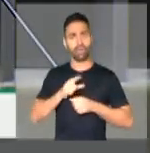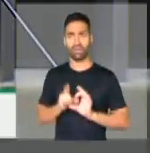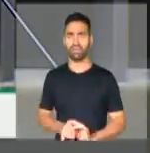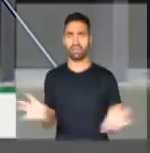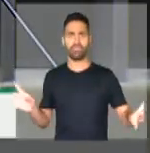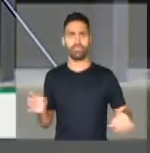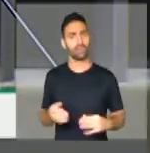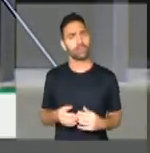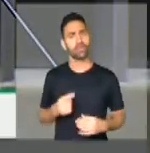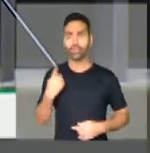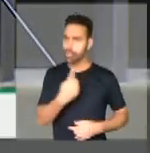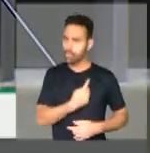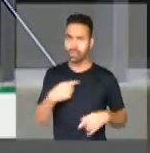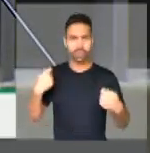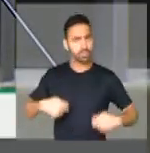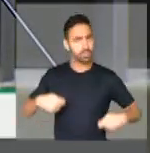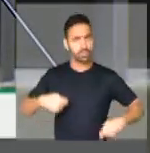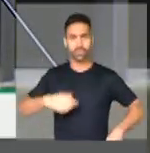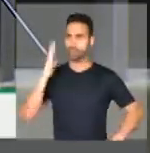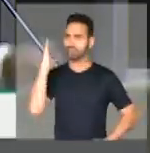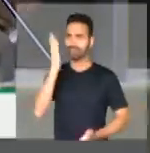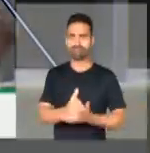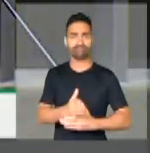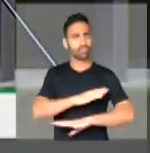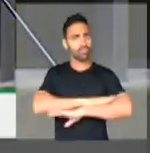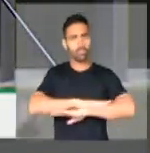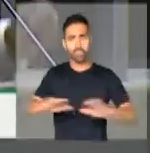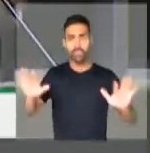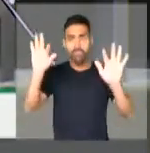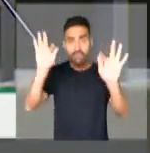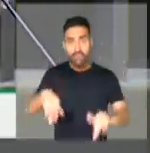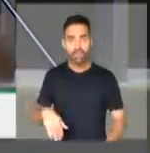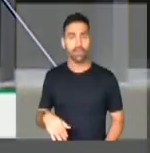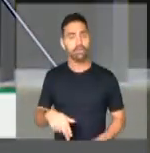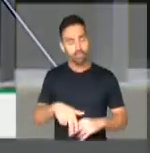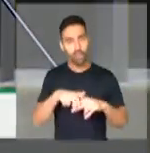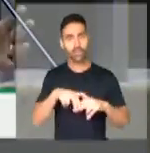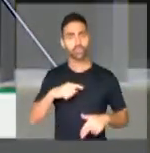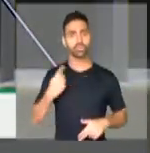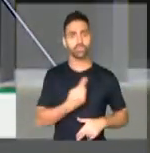nós temos que dar um basta nessa situação. É por isso que nós